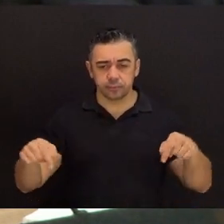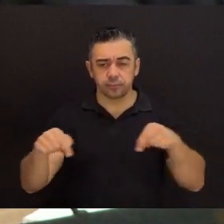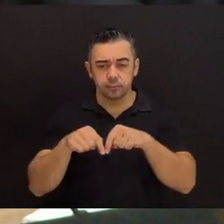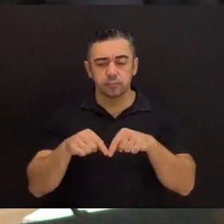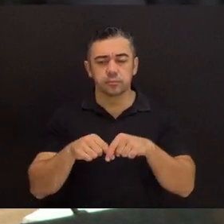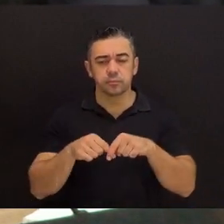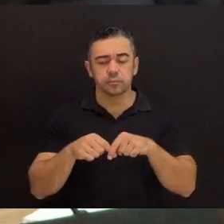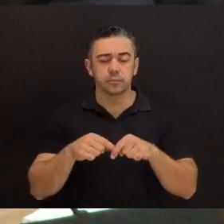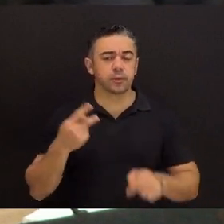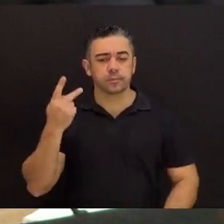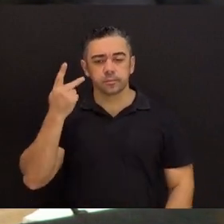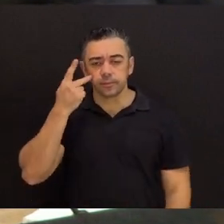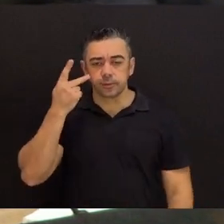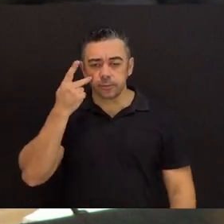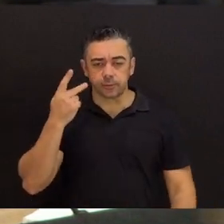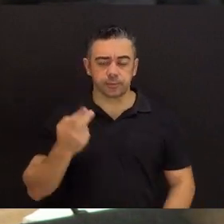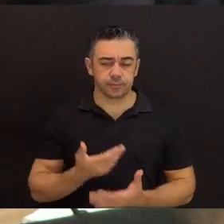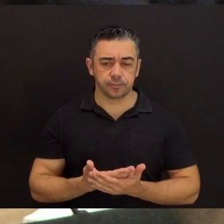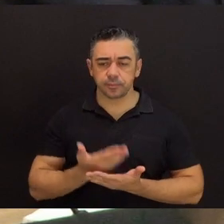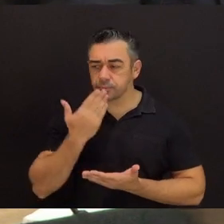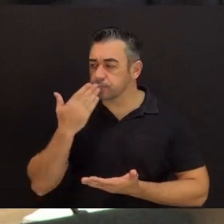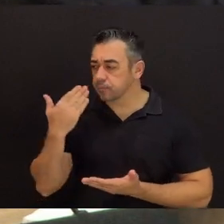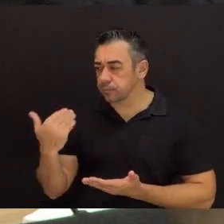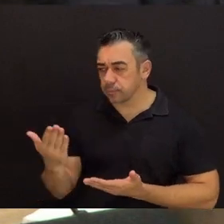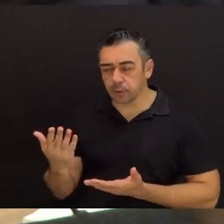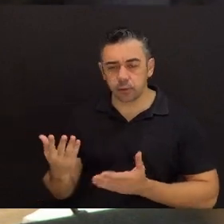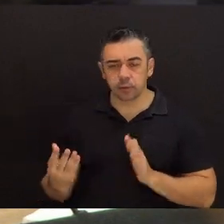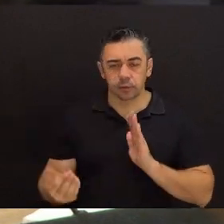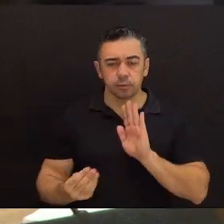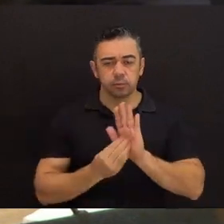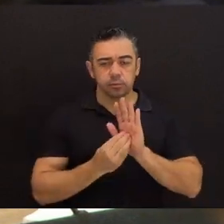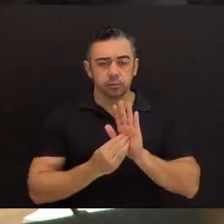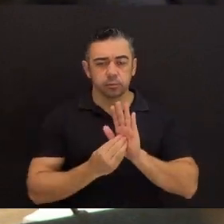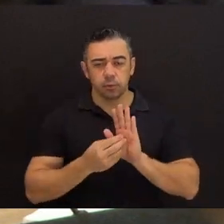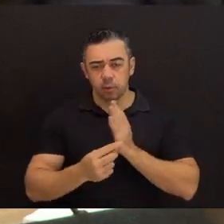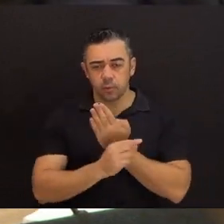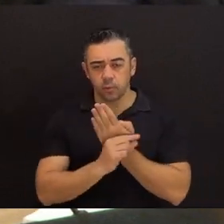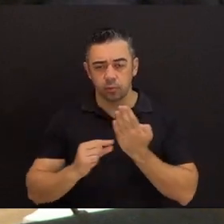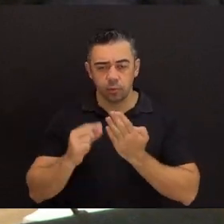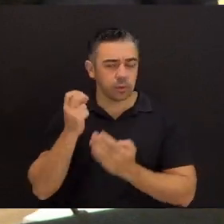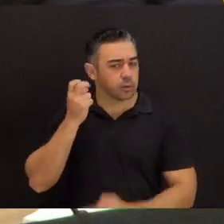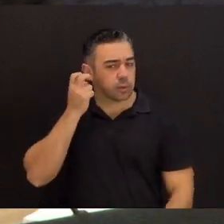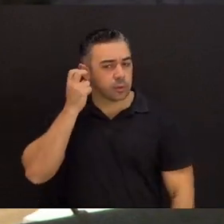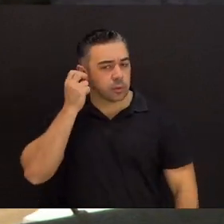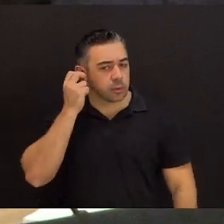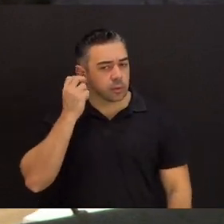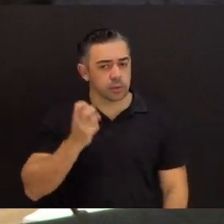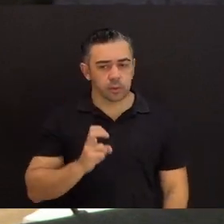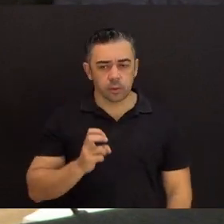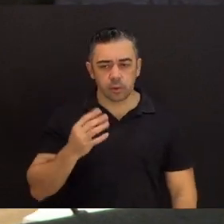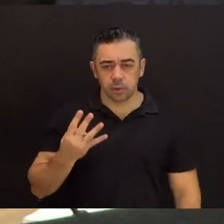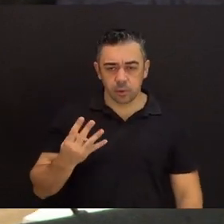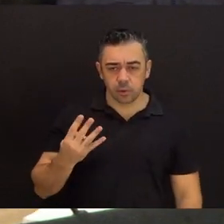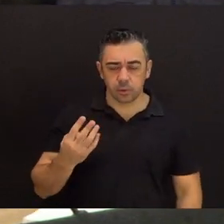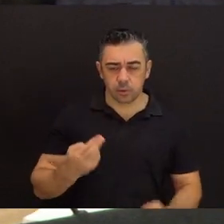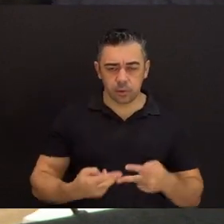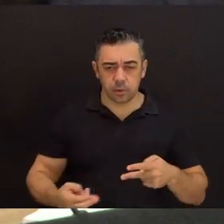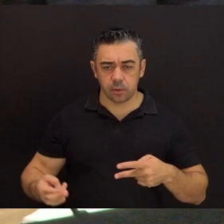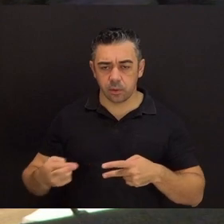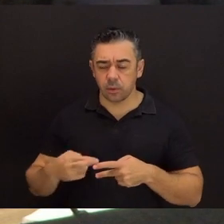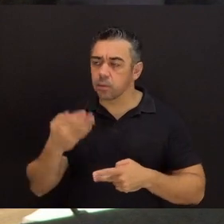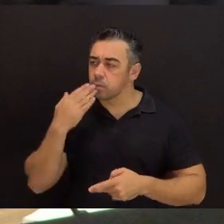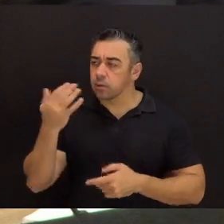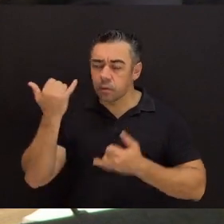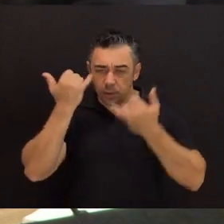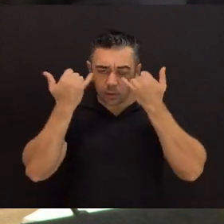Possebon solicitando a inclusão do vereador Paulinho Maradona ao requerimento 54 de pedido de informações